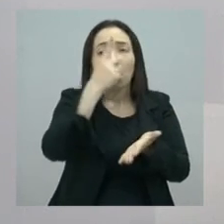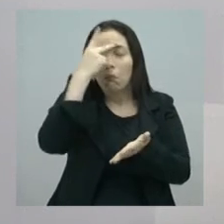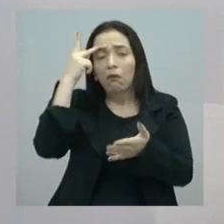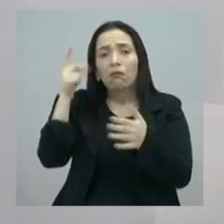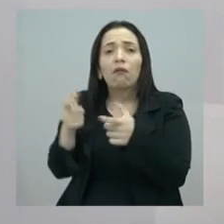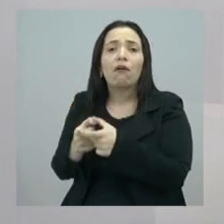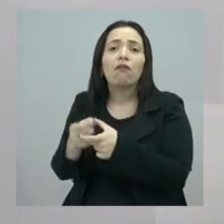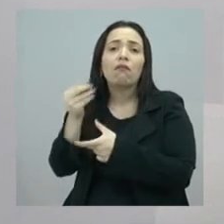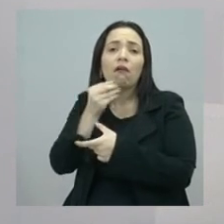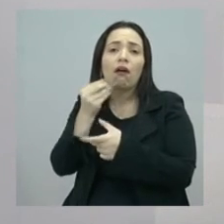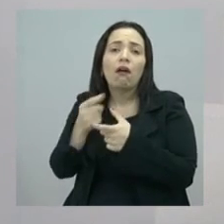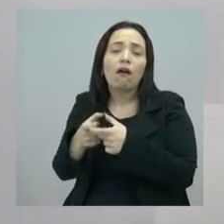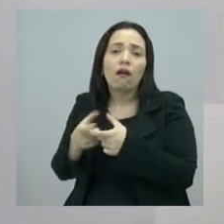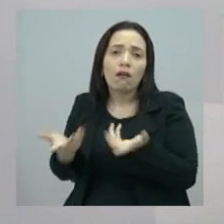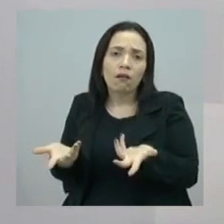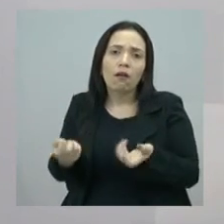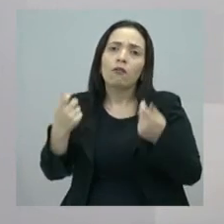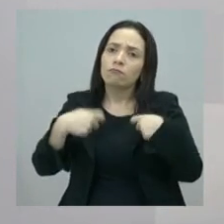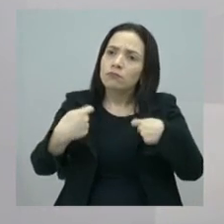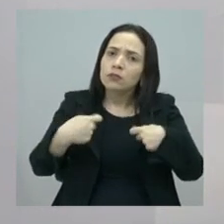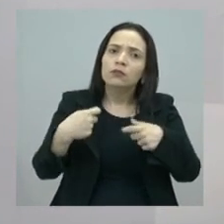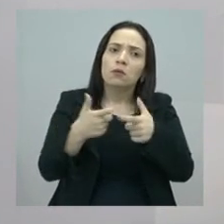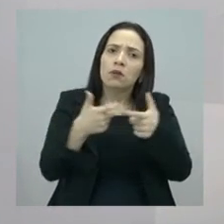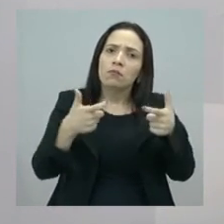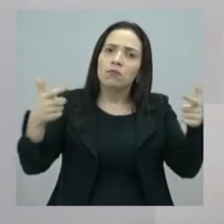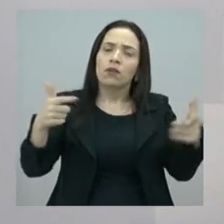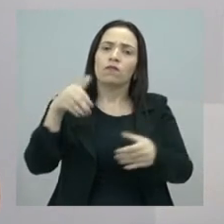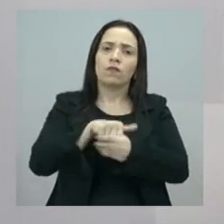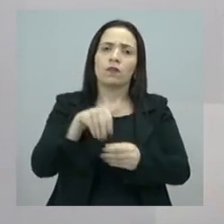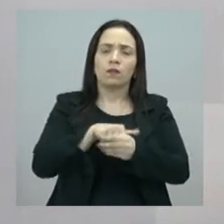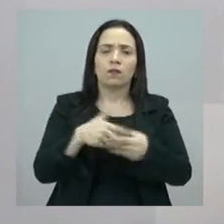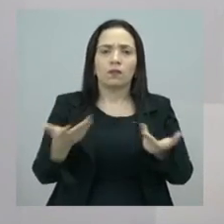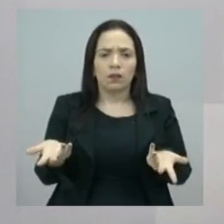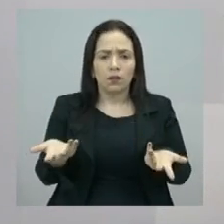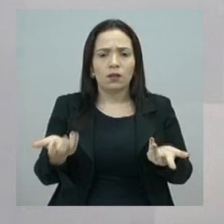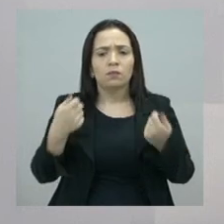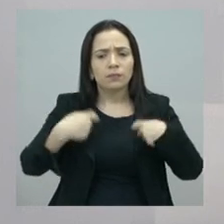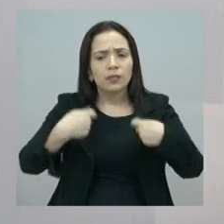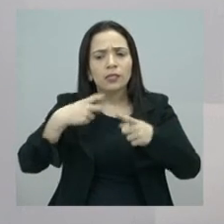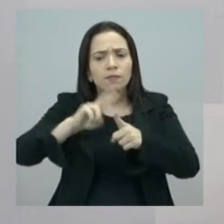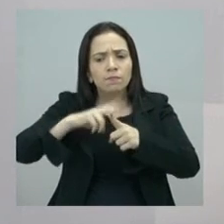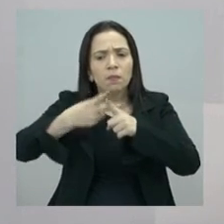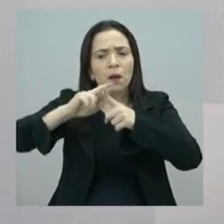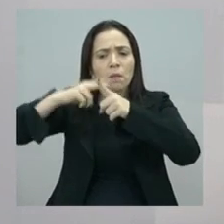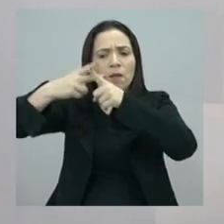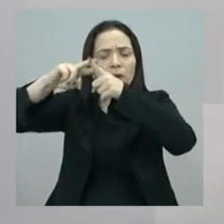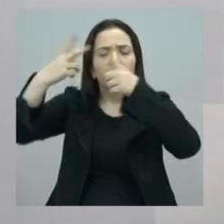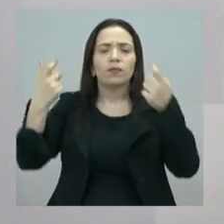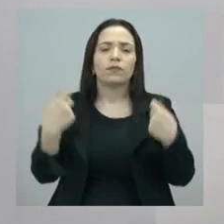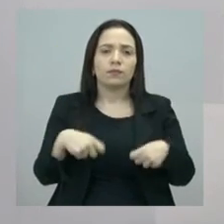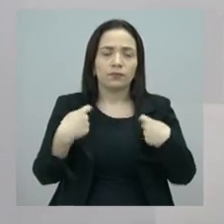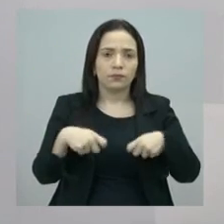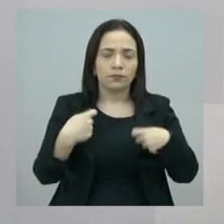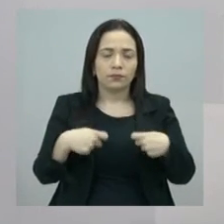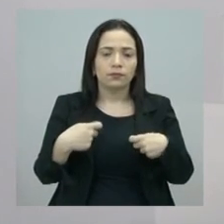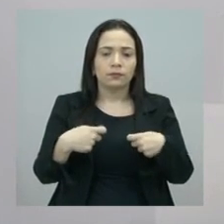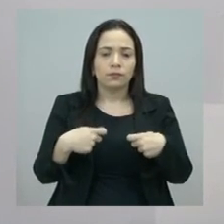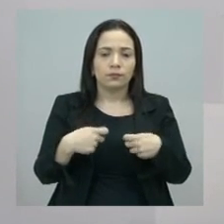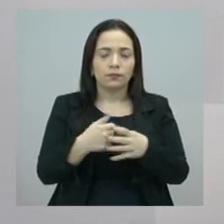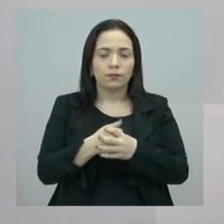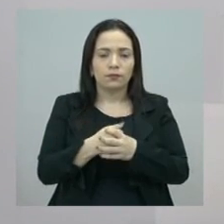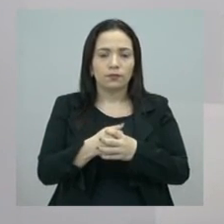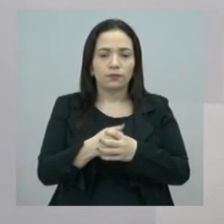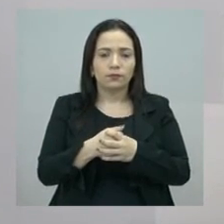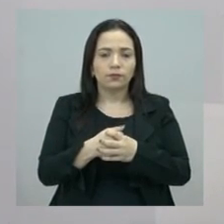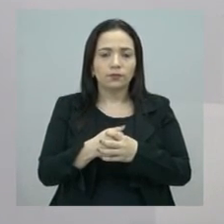percentual tão pequeno de eleitores. Então, precisamos mais do que dobrar esse percentual de eleitores para